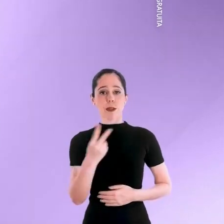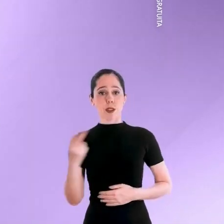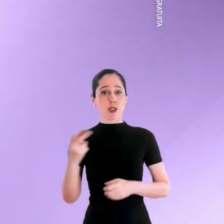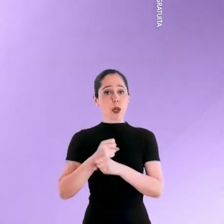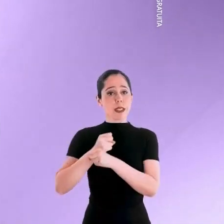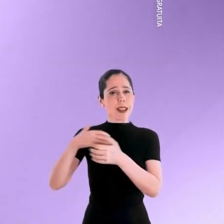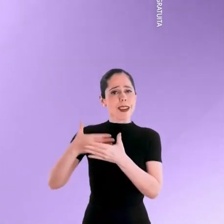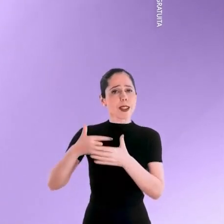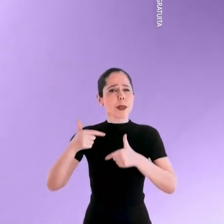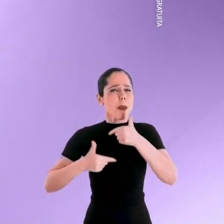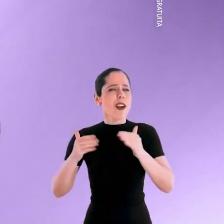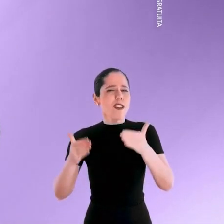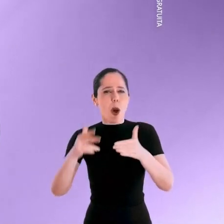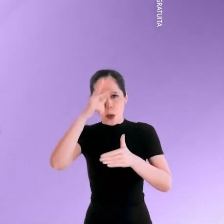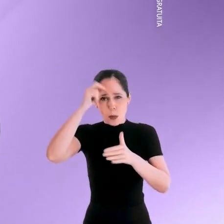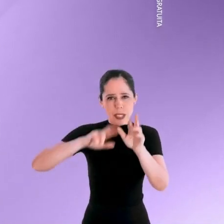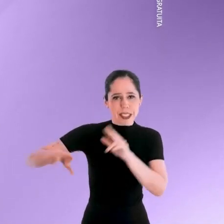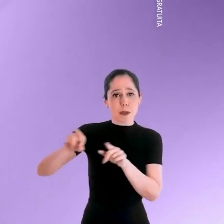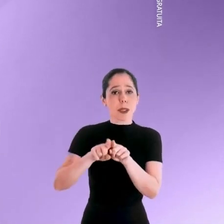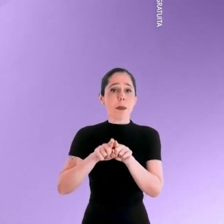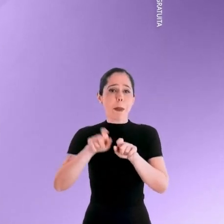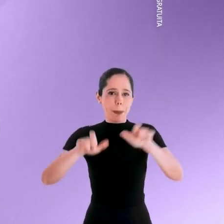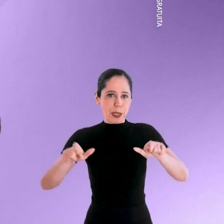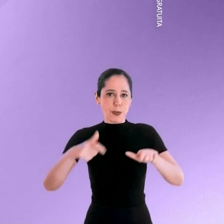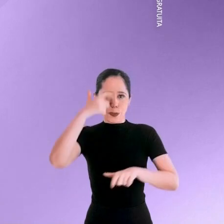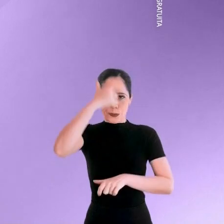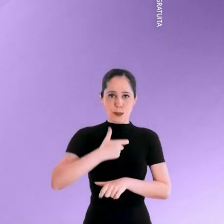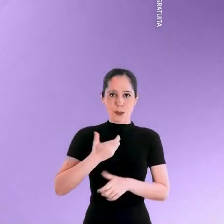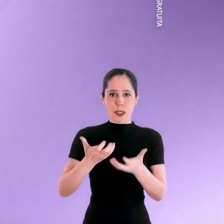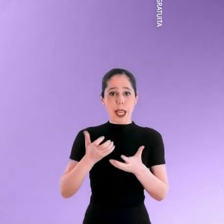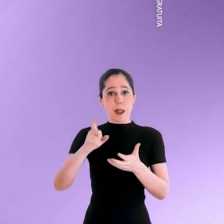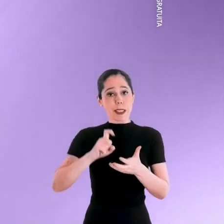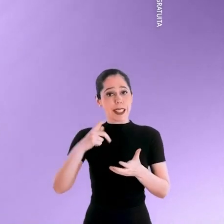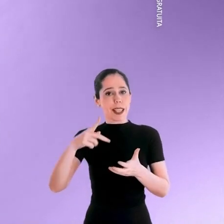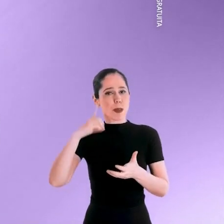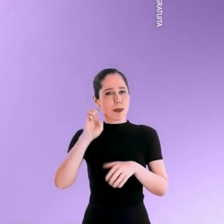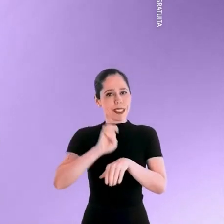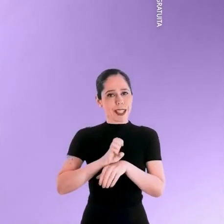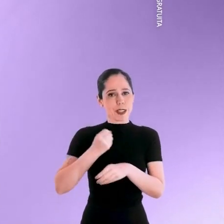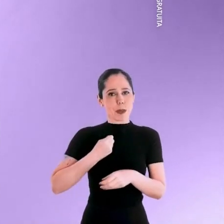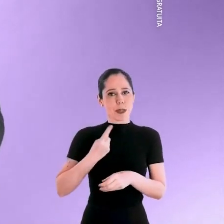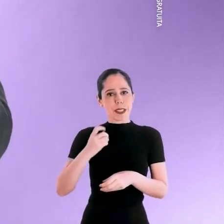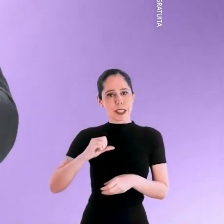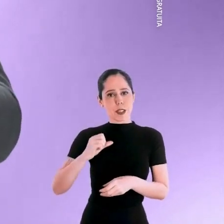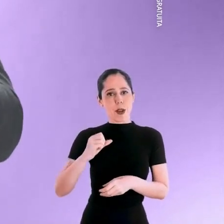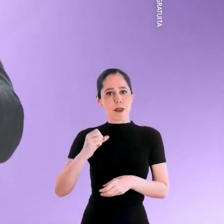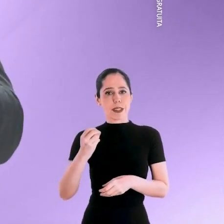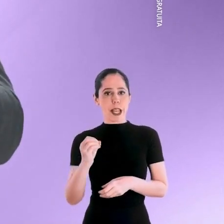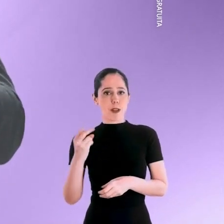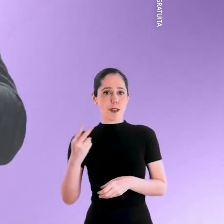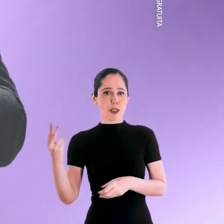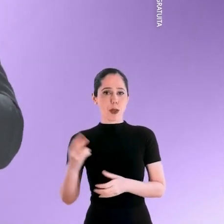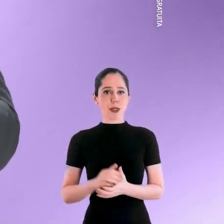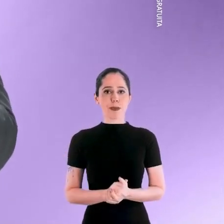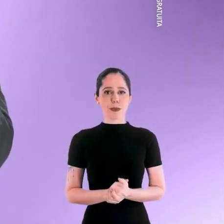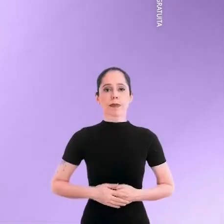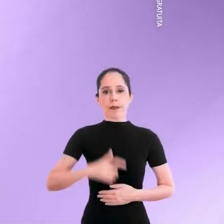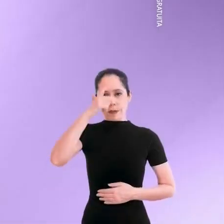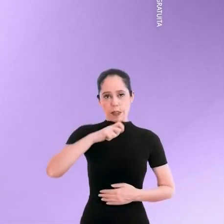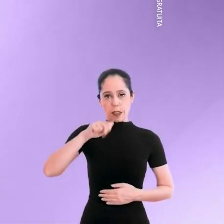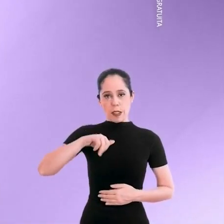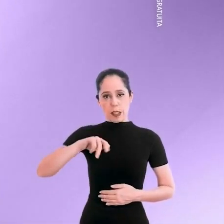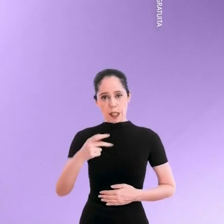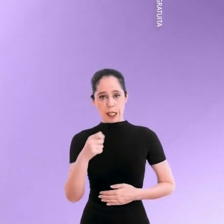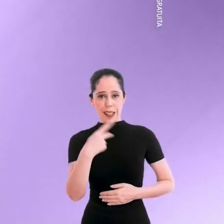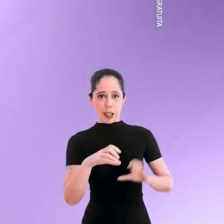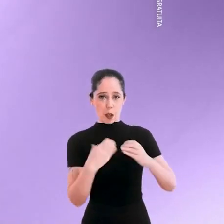19019. Há 22 anos trabalhando pelos municípios e pelas pessoas. Eu sou o Júlio Agap, quero ser o teu deputado estadual. 19022.